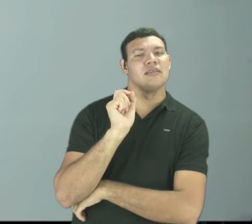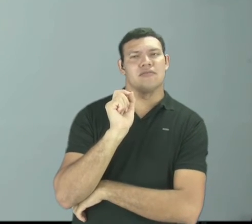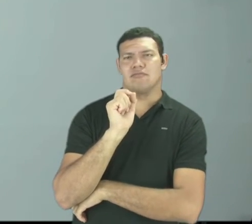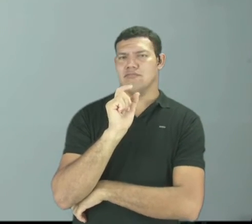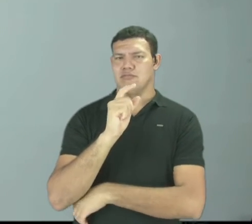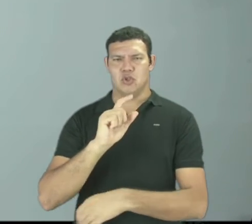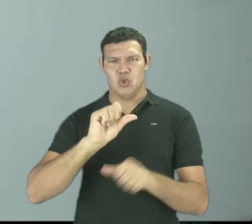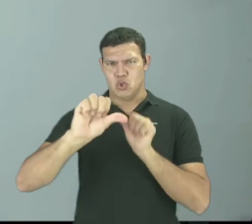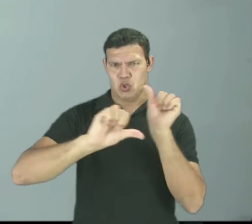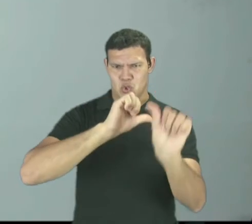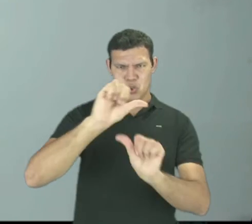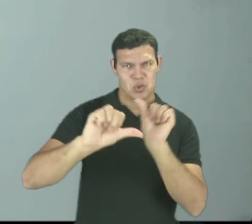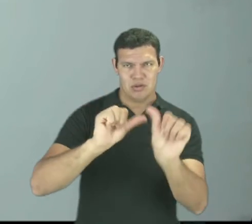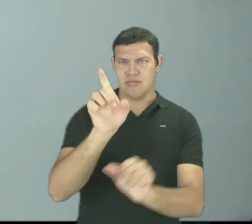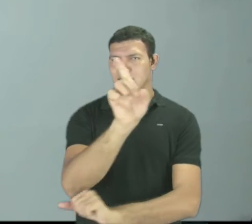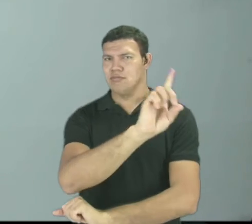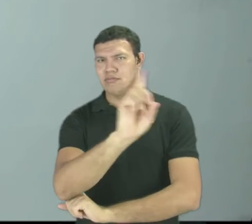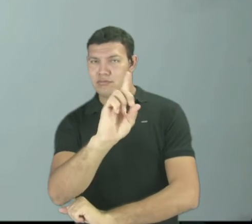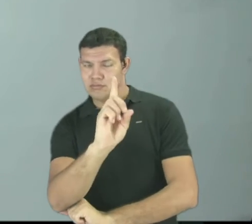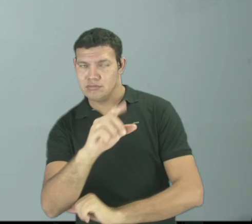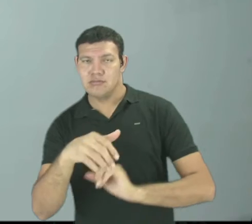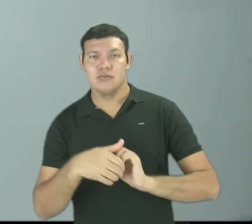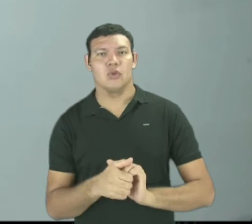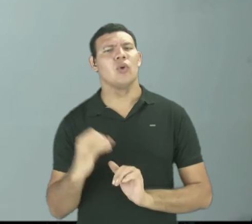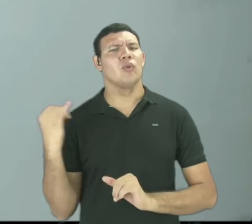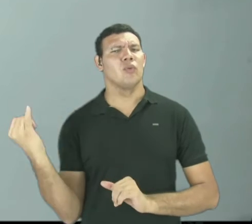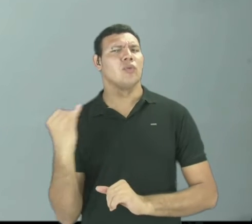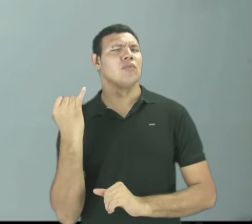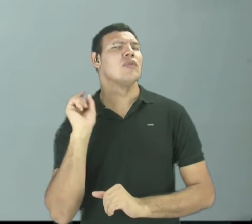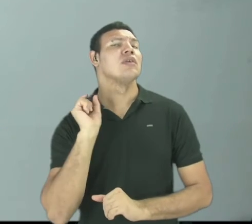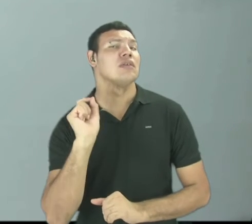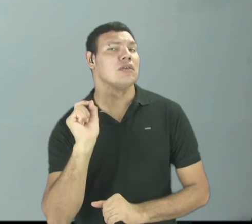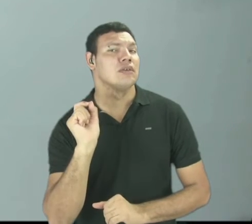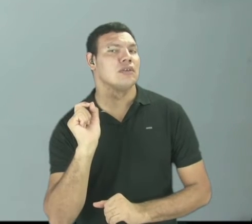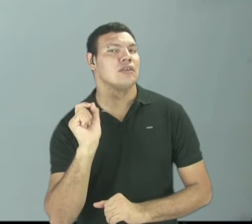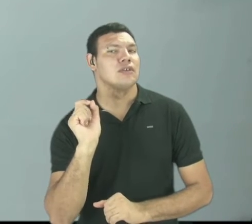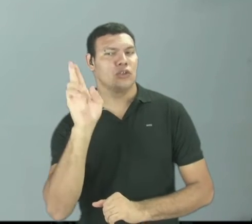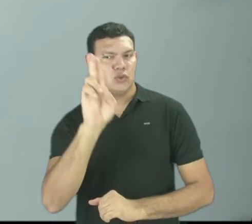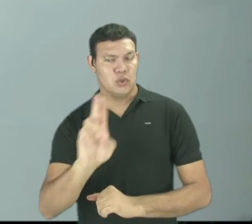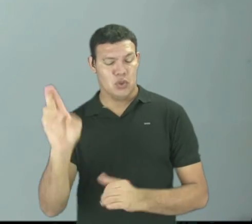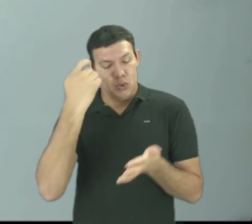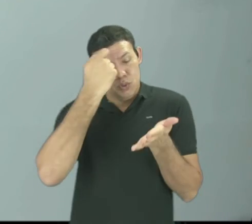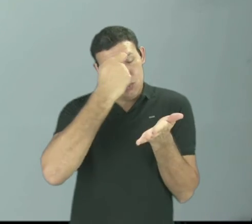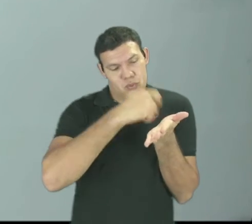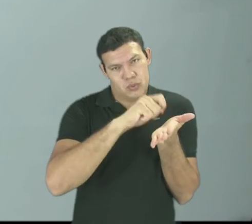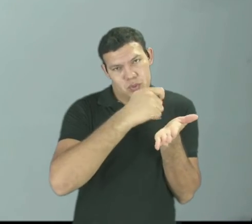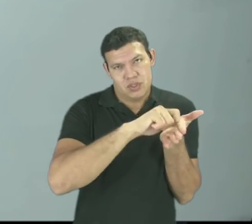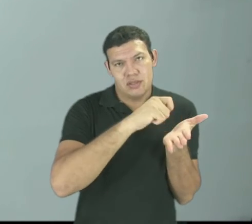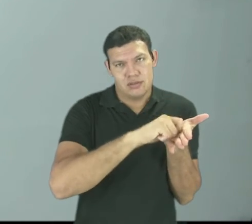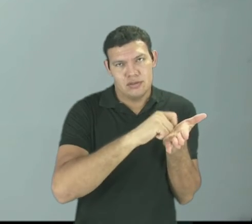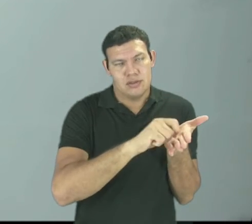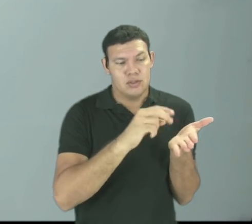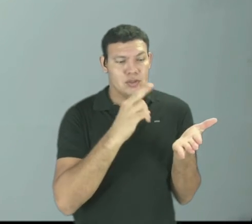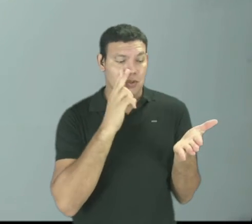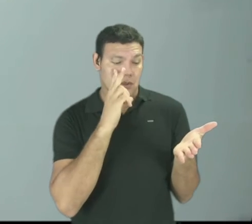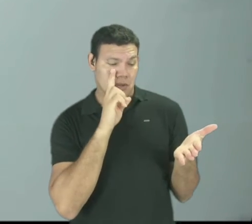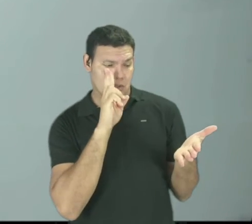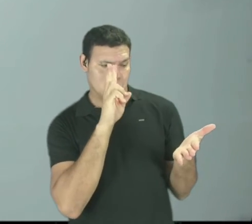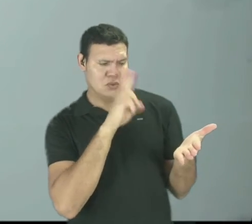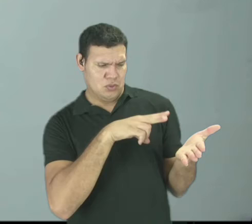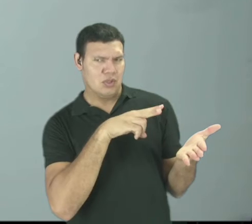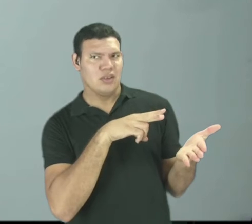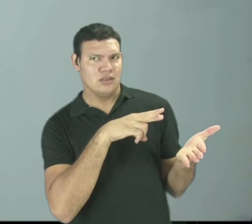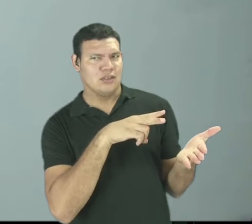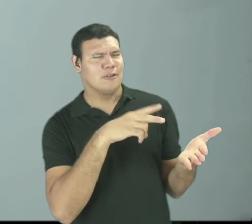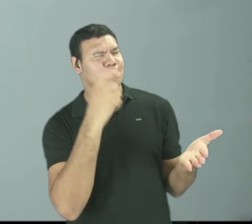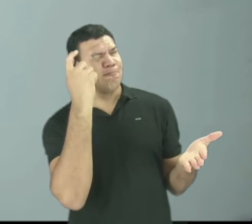flexionam, tá? Mas o mais importante é que no uso da escrita, que é cuidado, a gente tem muitas vezes